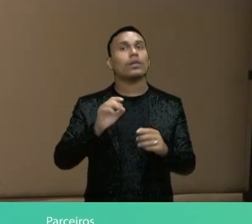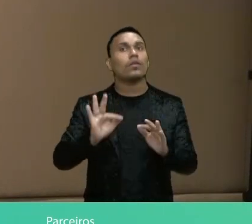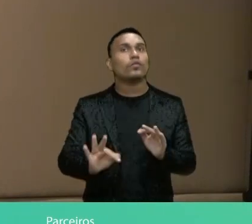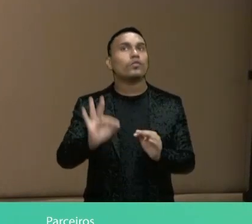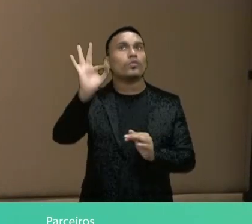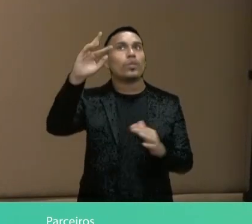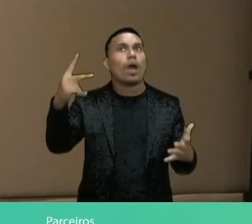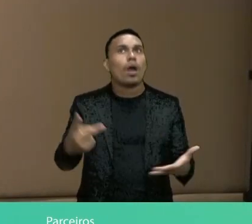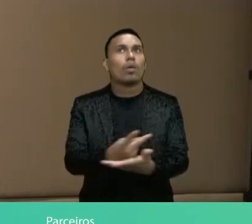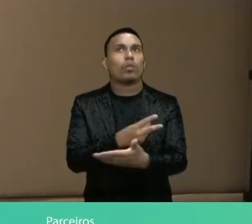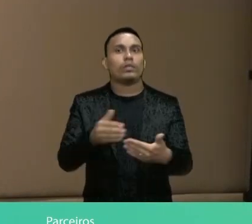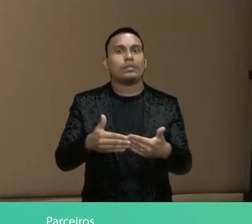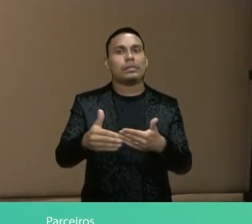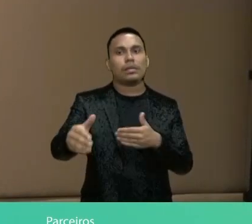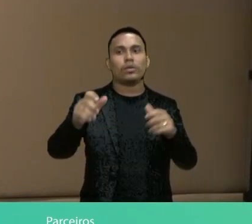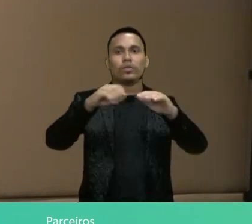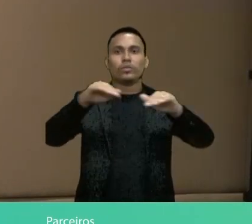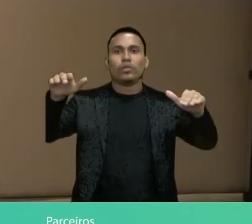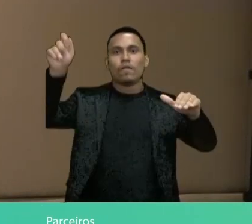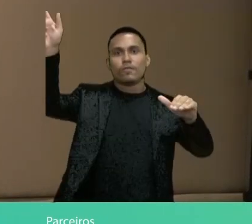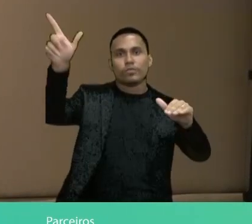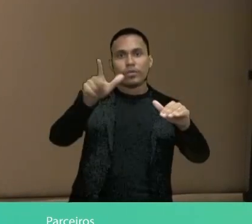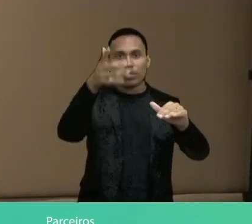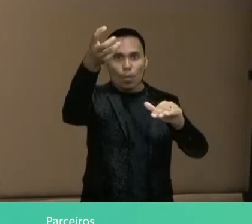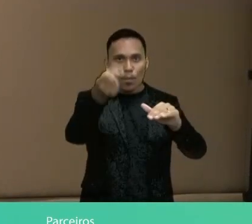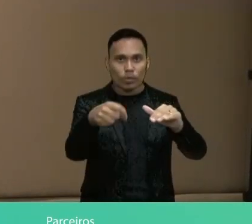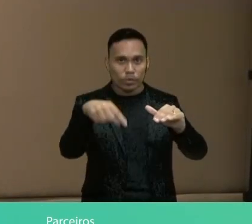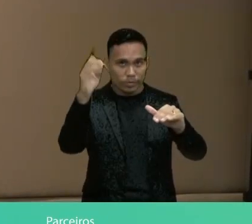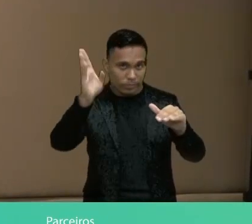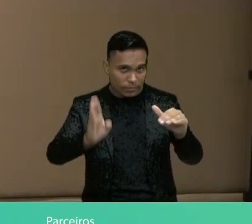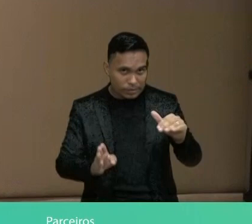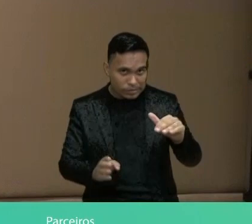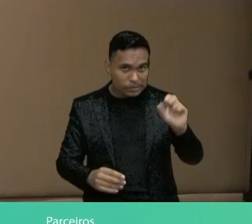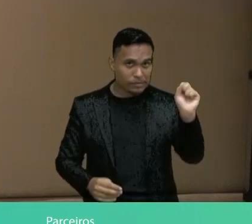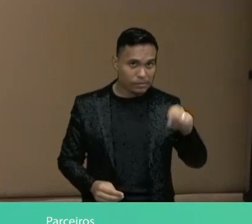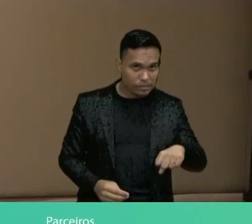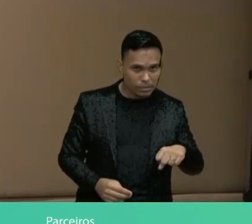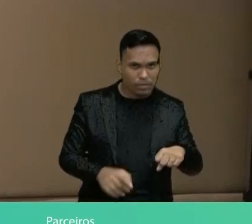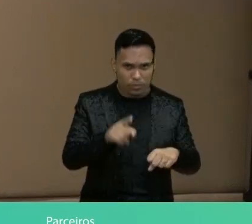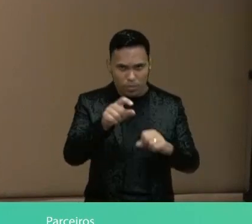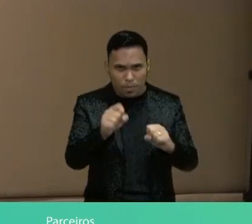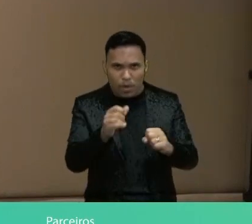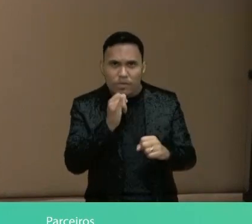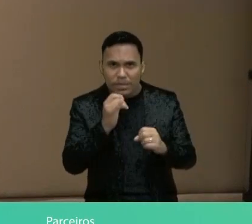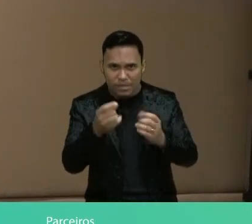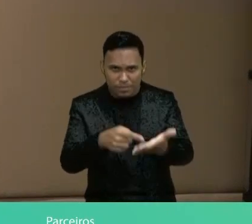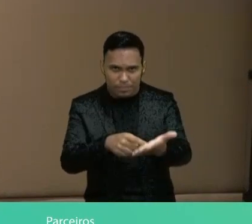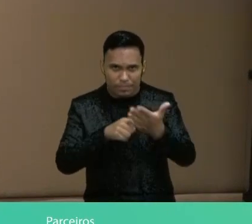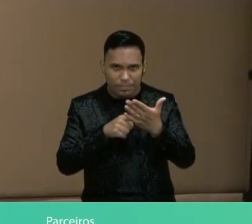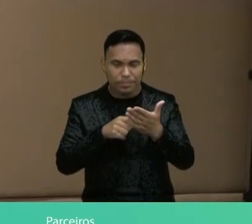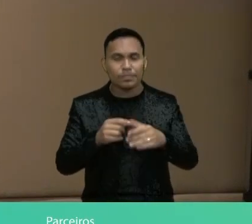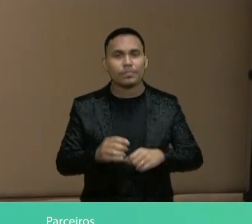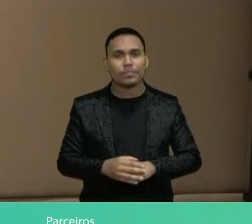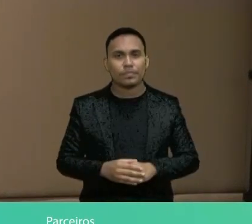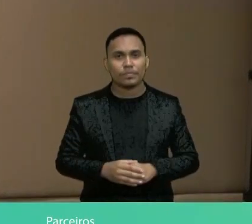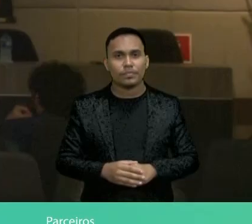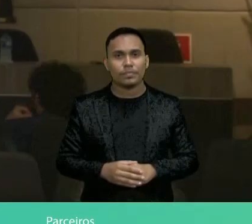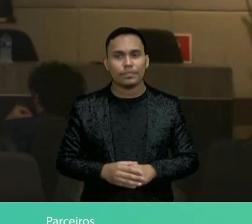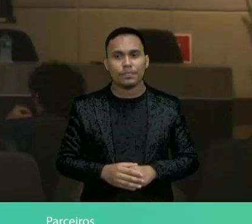solar fotovoltaica no Brasil? For photovoltaic production in Brazil? Poderia, por favor, exemplificar esse panorama? Could